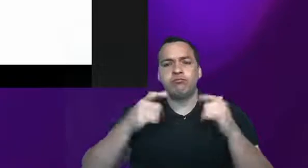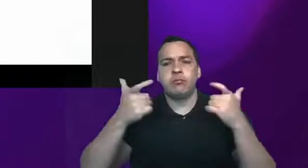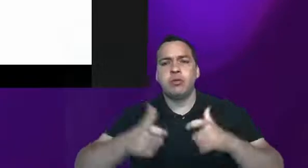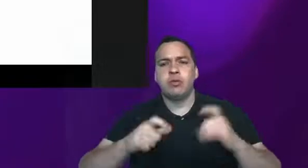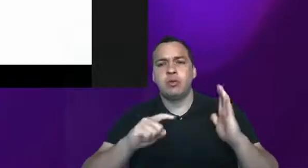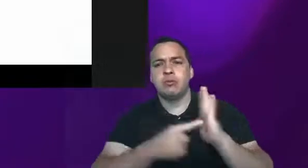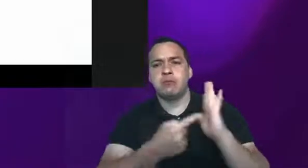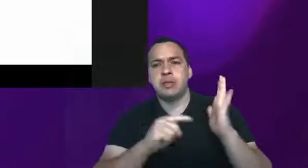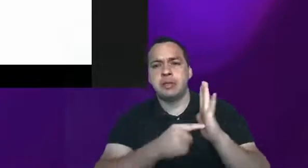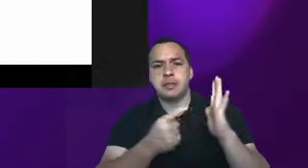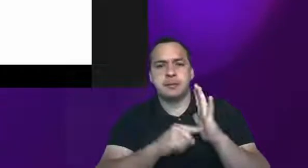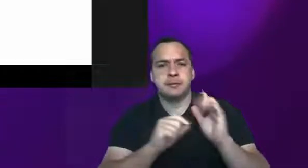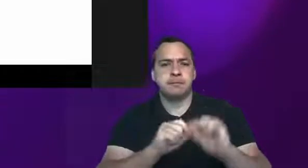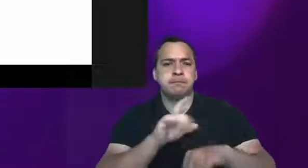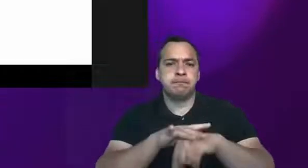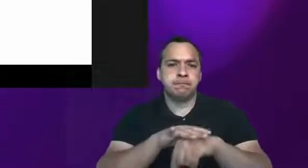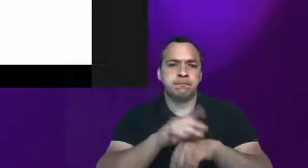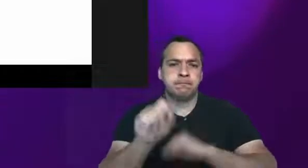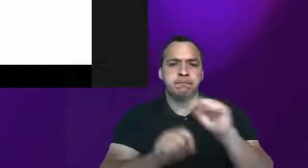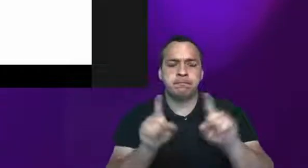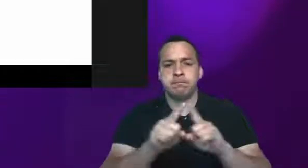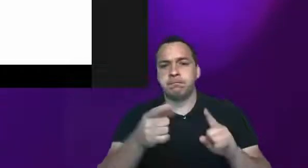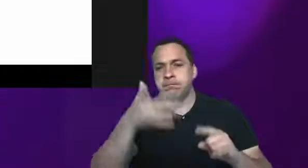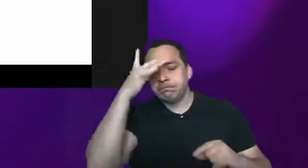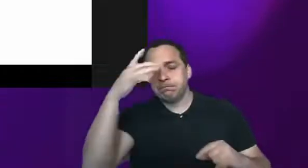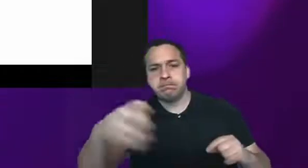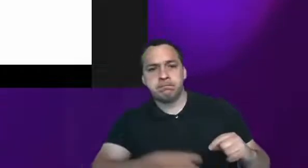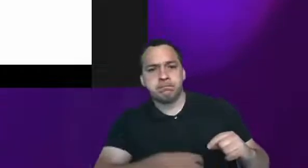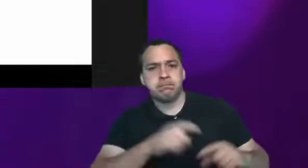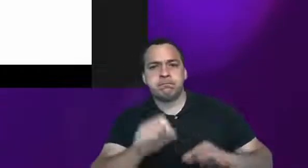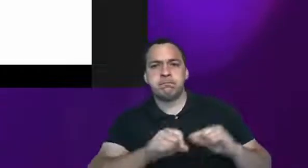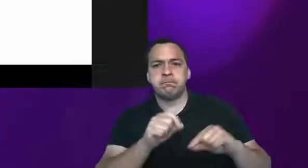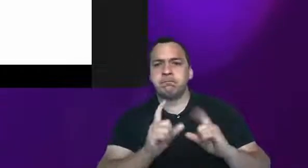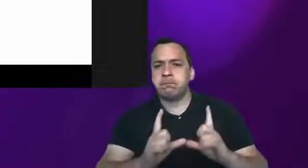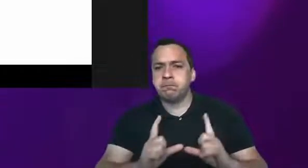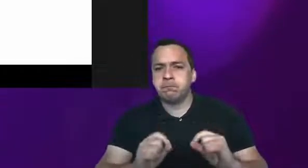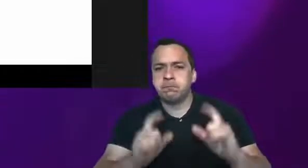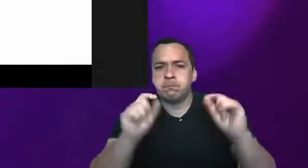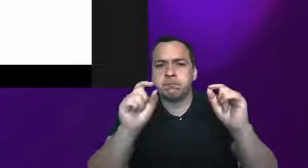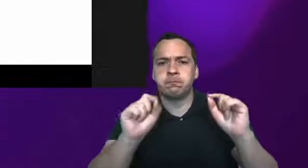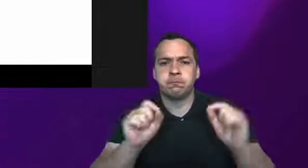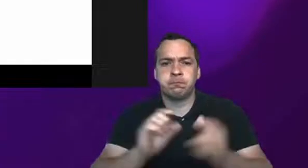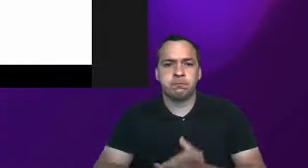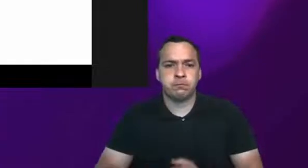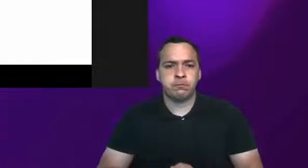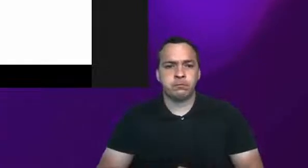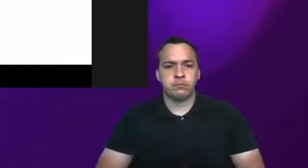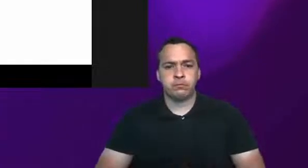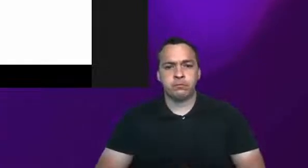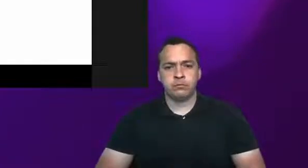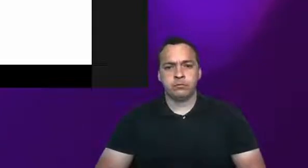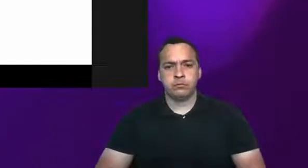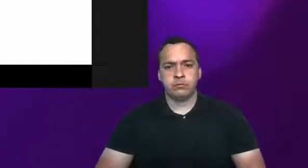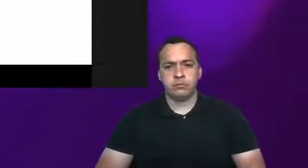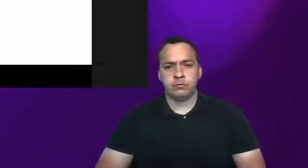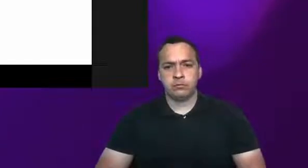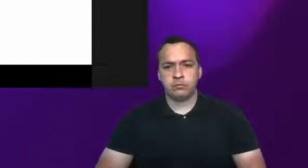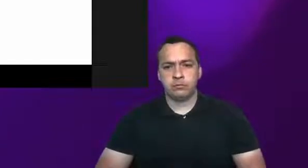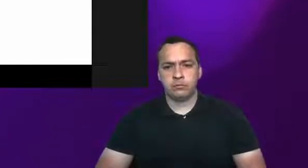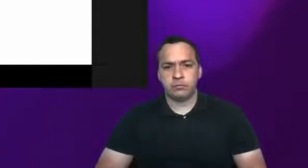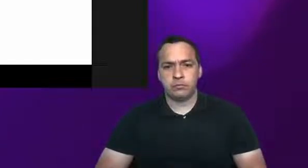Aires, de uma doente que nós tínhamos transplantado por metástases hepáticas de carcinoma coloretal. Nesta altura, na discussão no